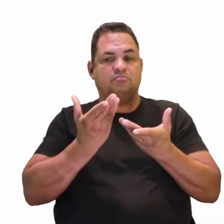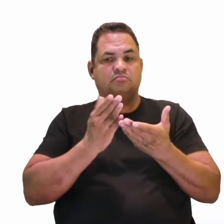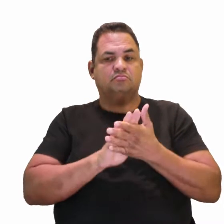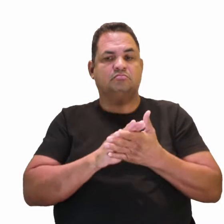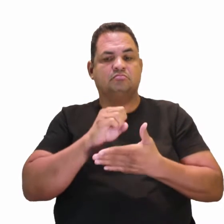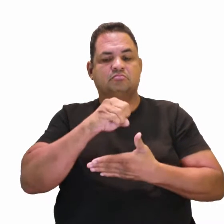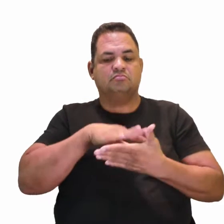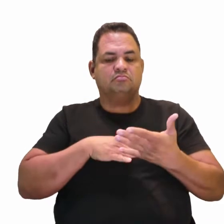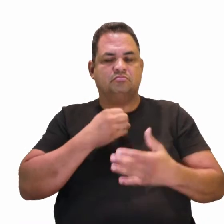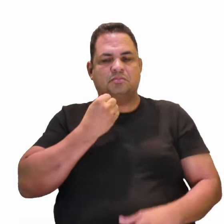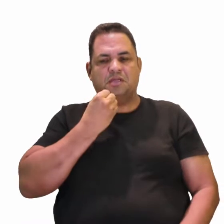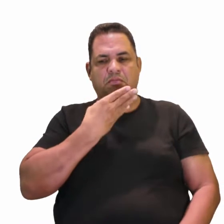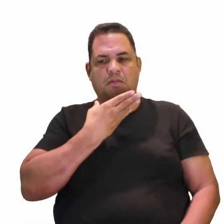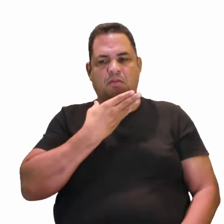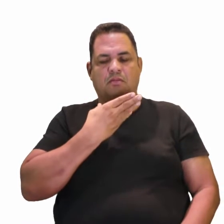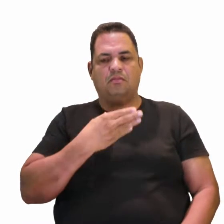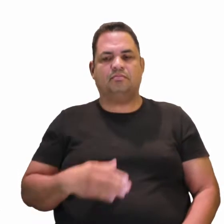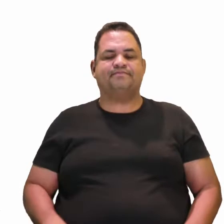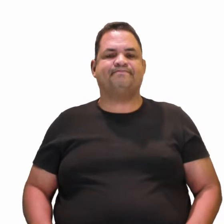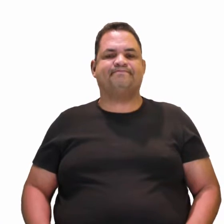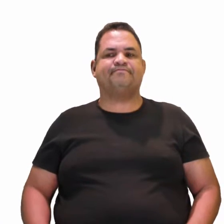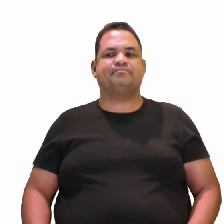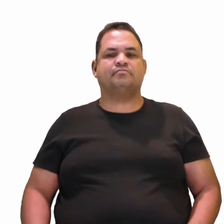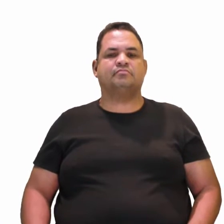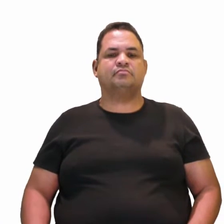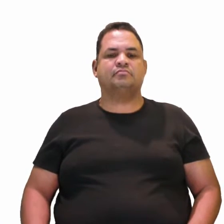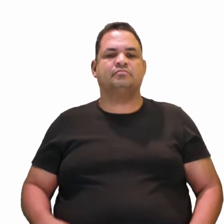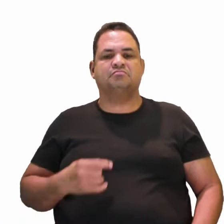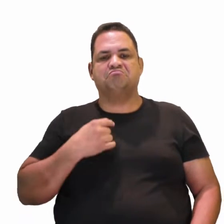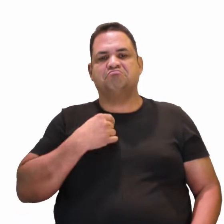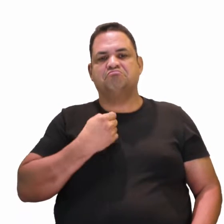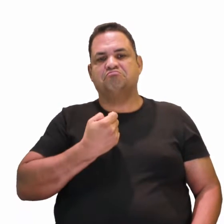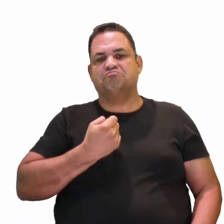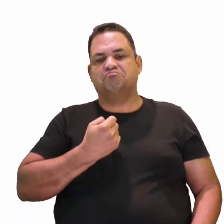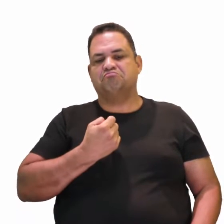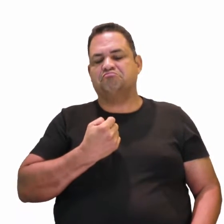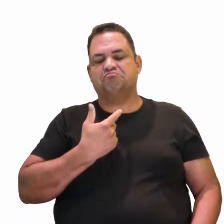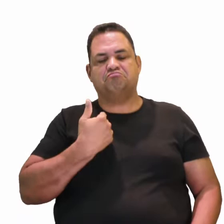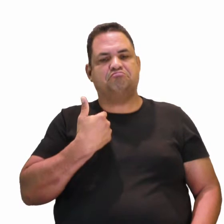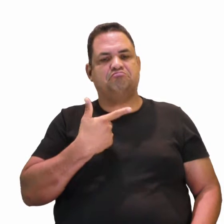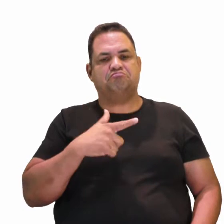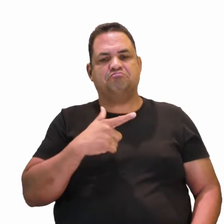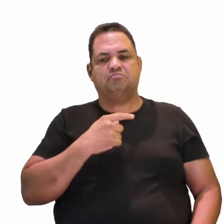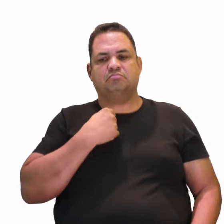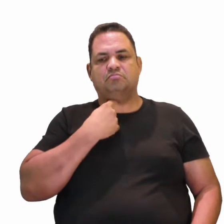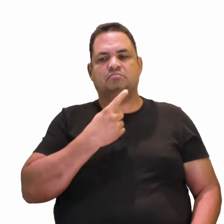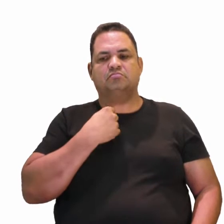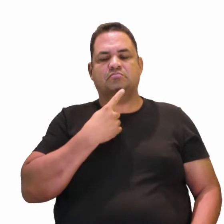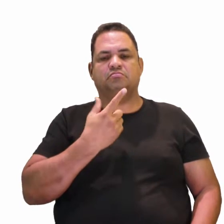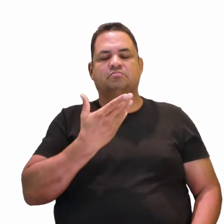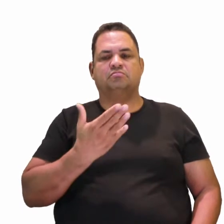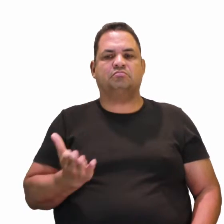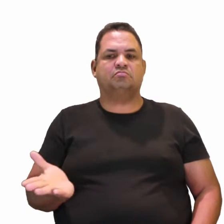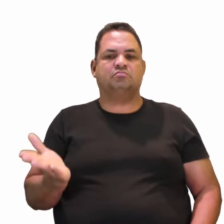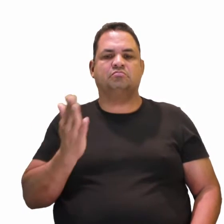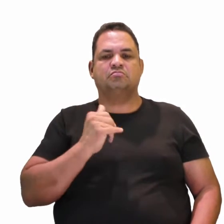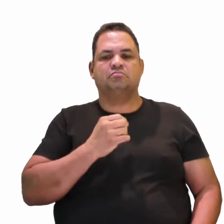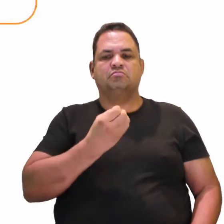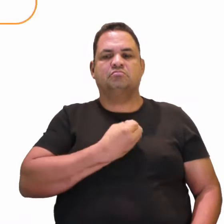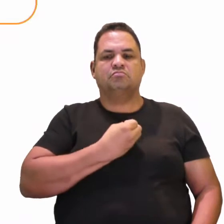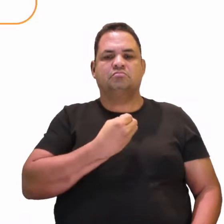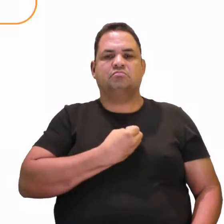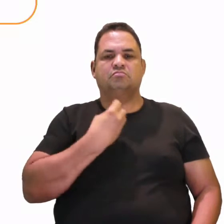foram ótimos. E ainda por cima, quase nenhuma question, nenhuma dúvida. Vamos lá, na